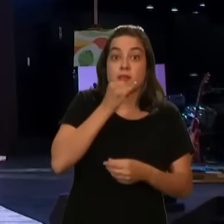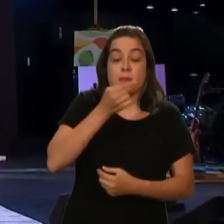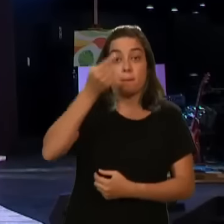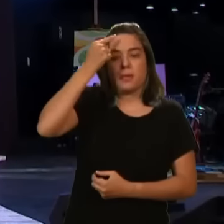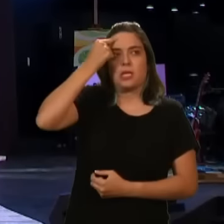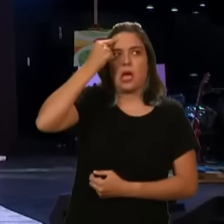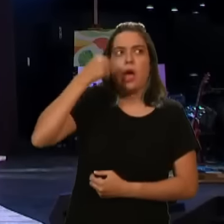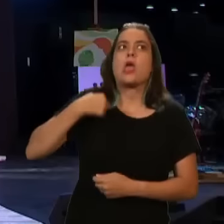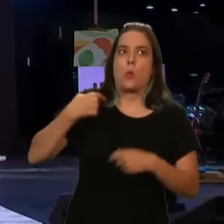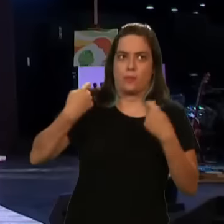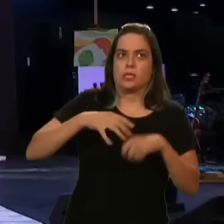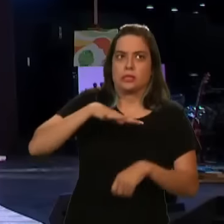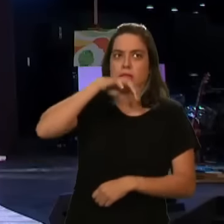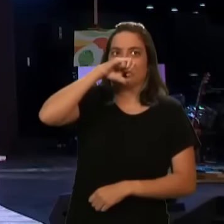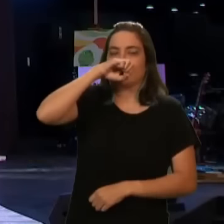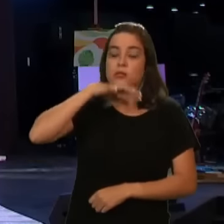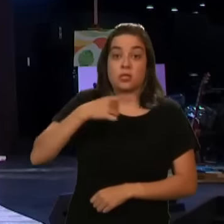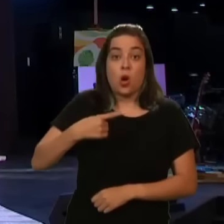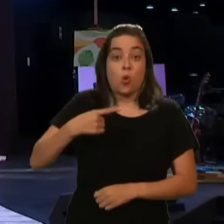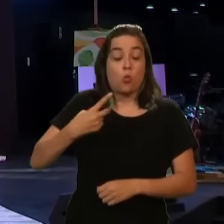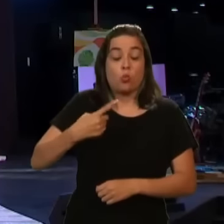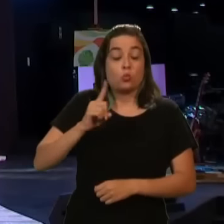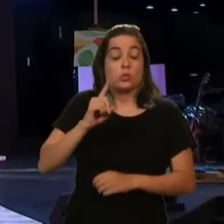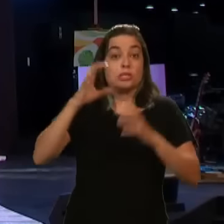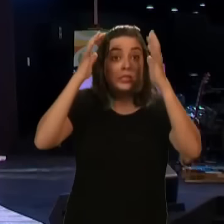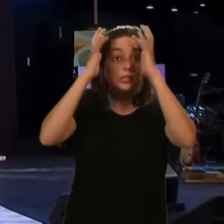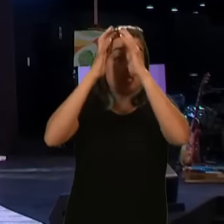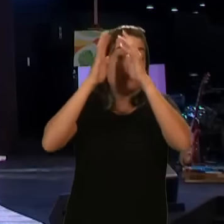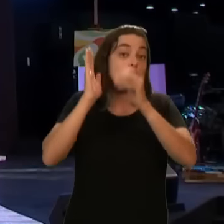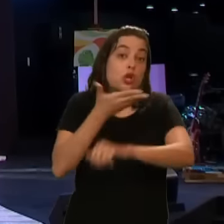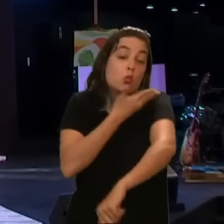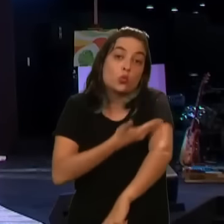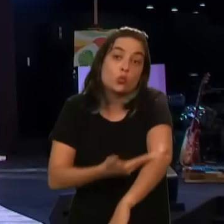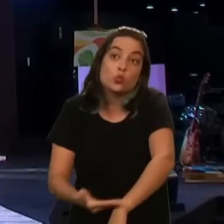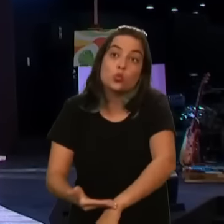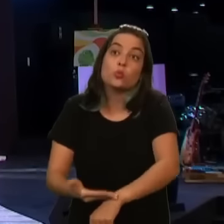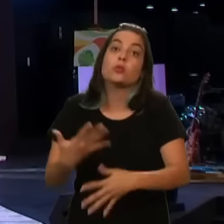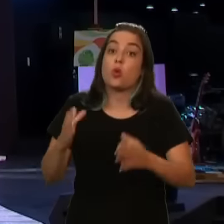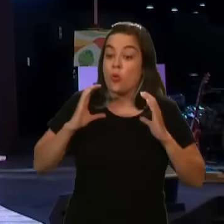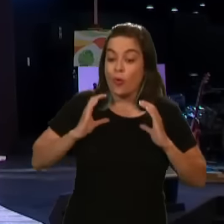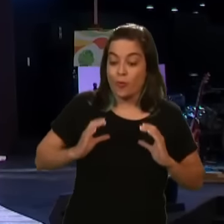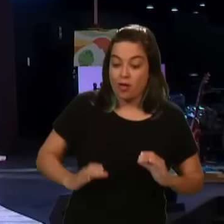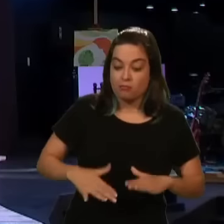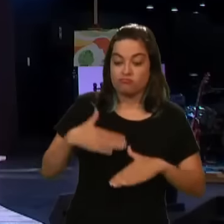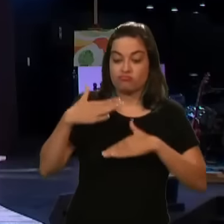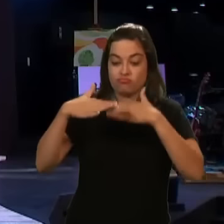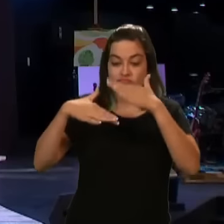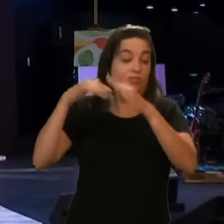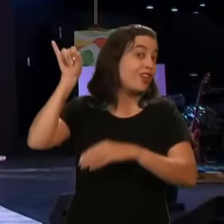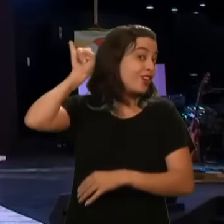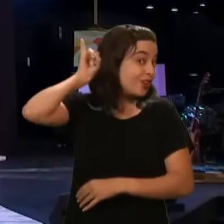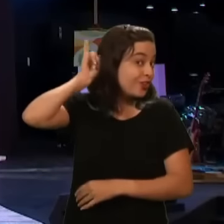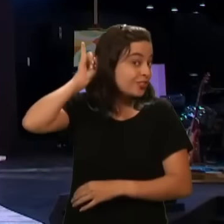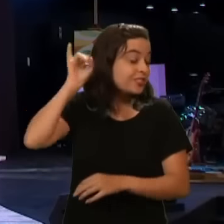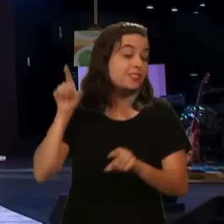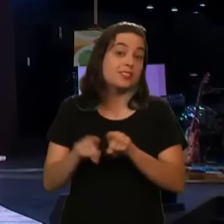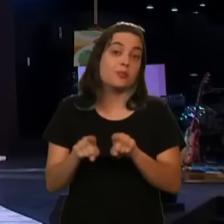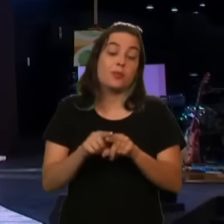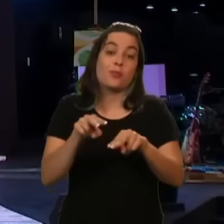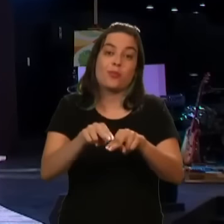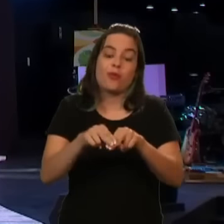respirar, seu cérebro está dando comandos. Assim também comportamentos vão se tornando inconscientes por causa desses caminhos que